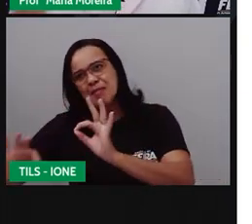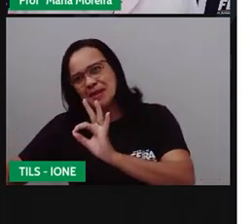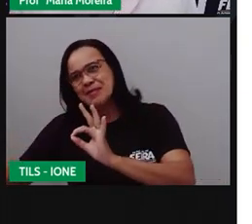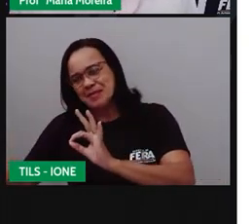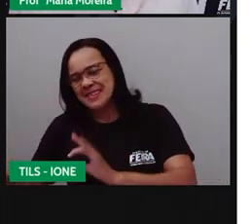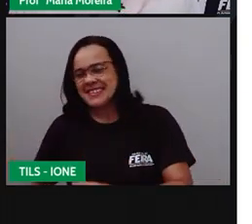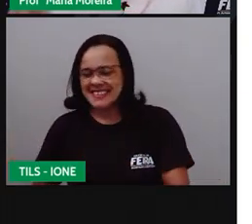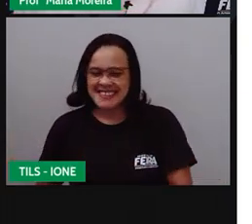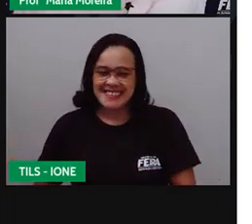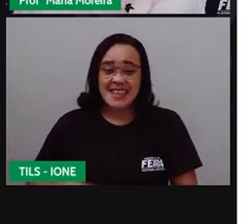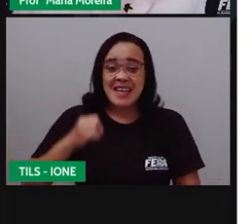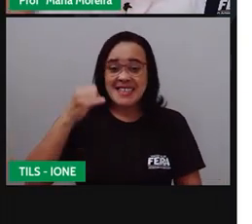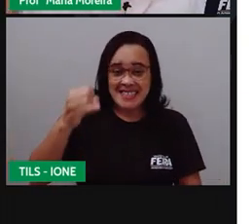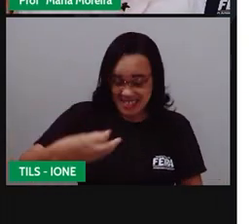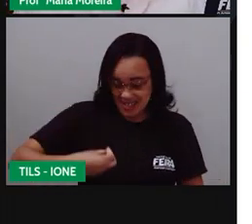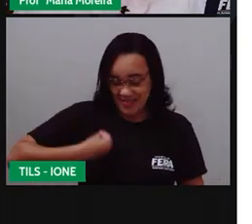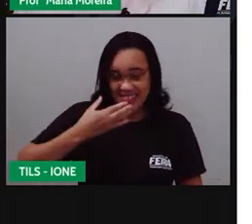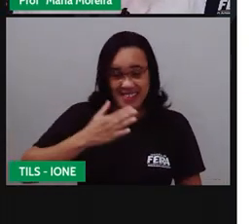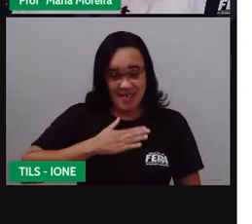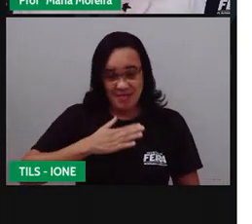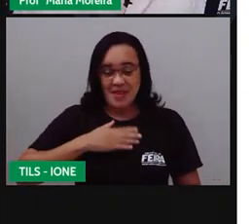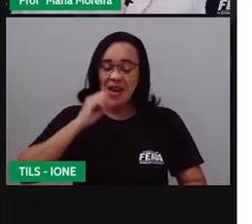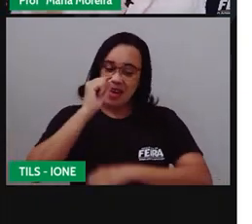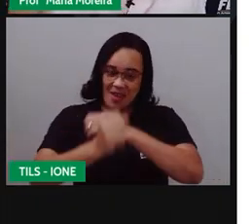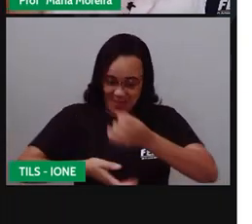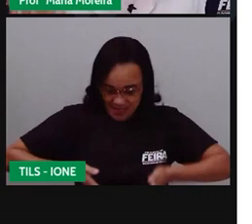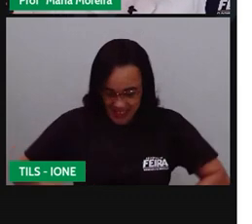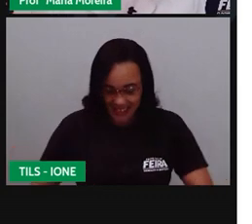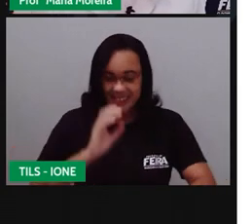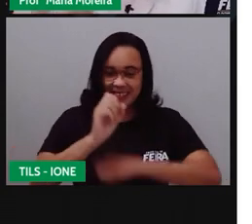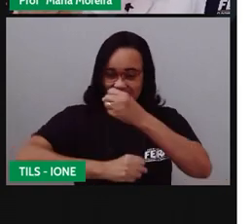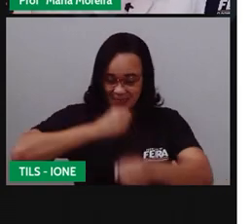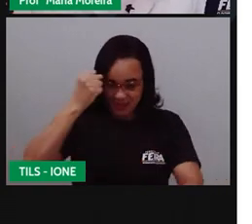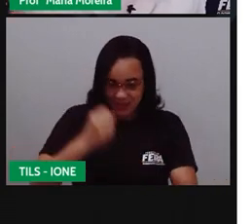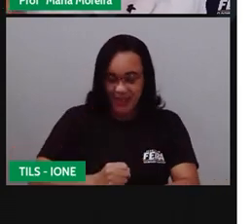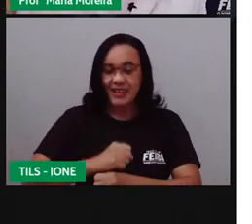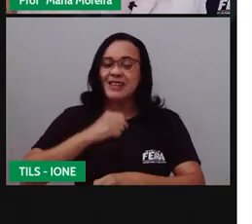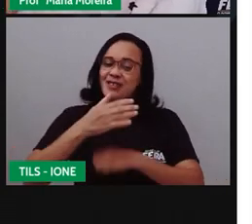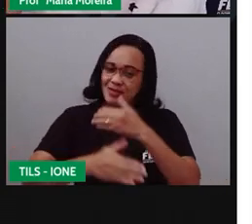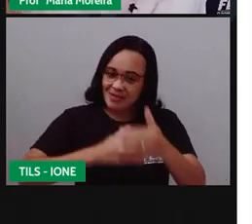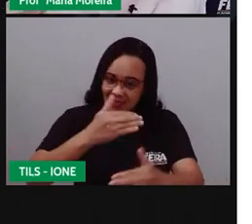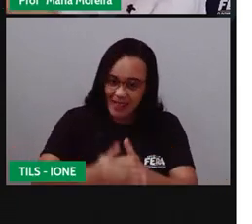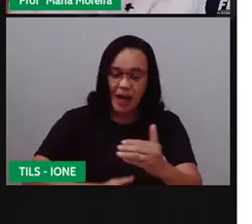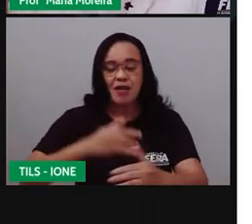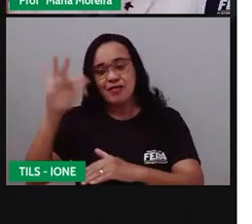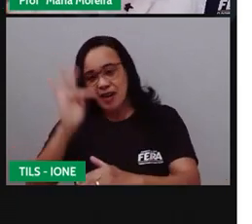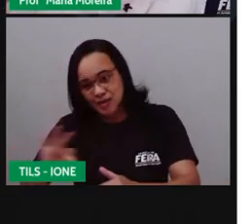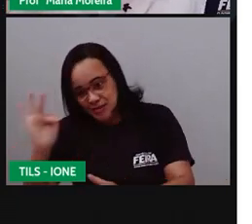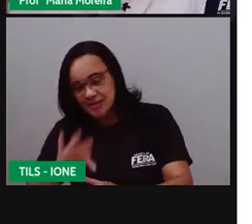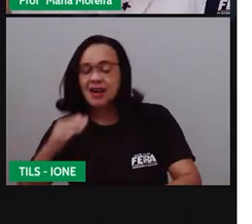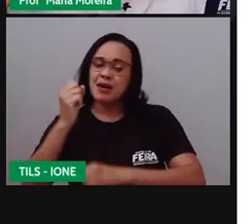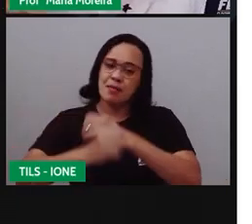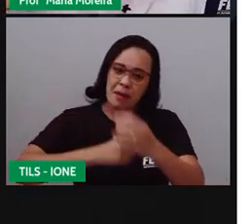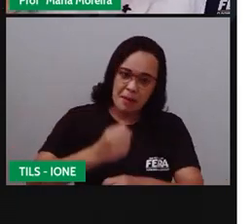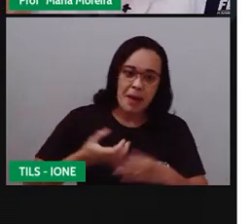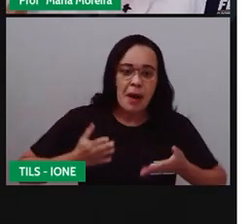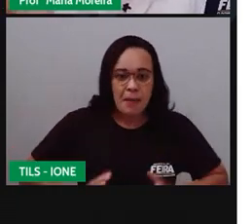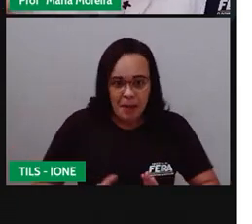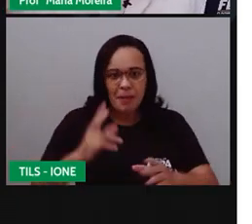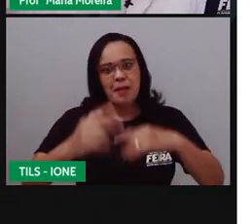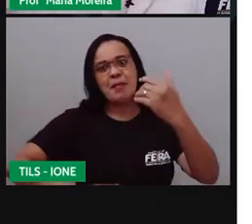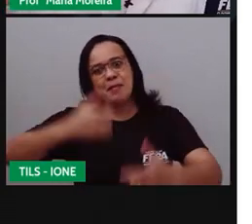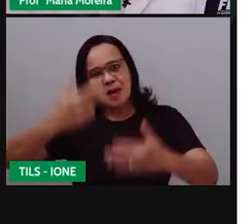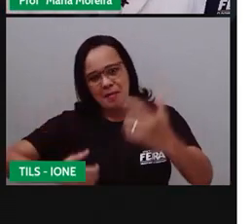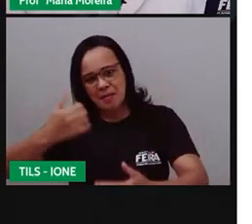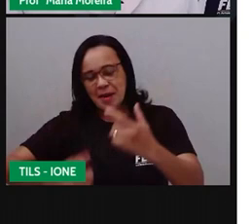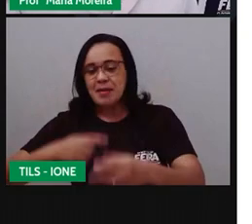olha, Ione nasceu no ano tal, começou a estudar e tal, depois foi para a faculdade, quando aconteceu isso.